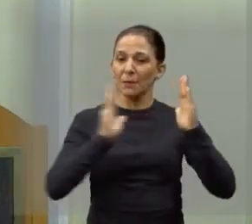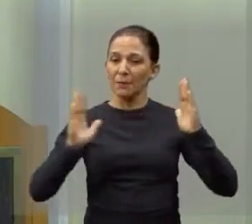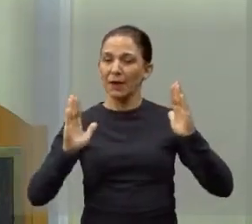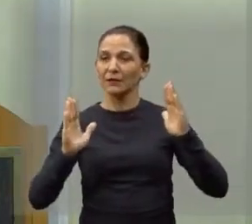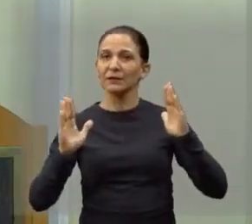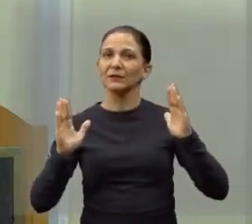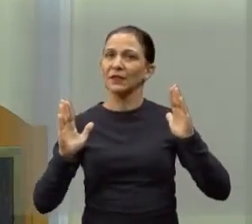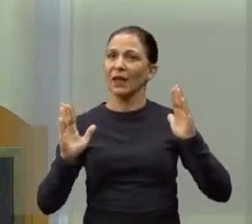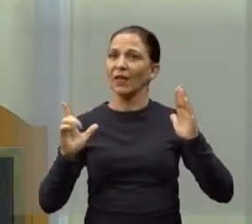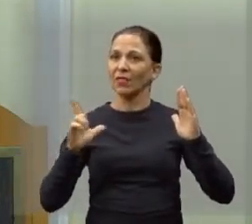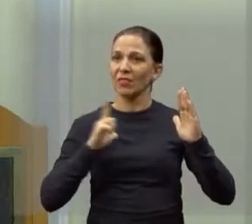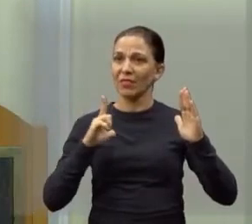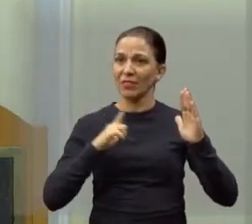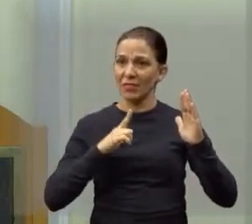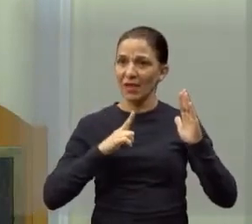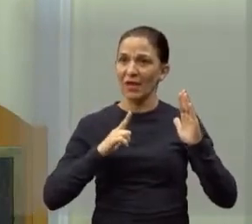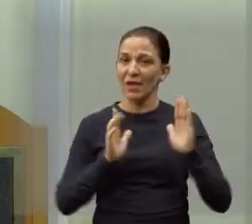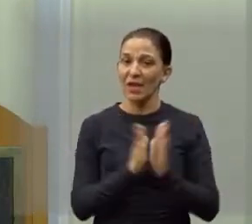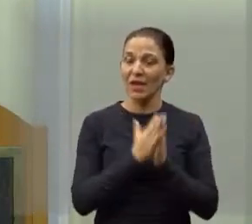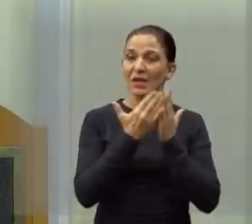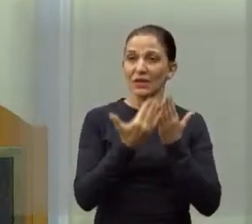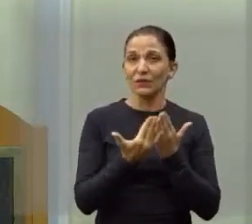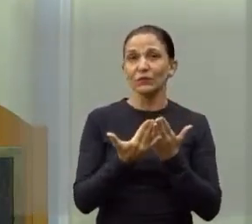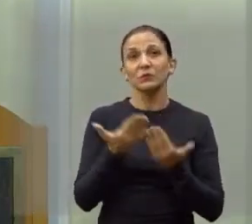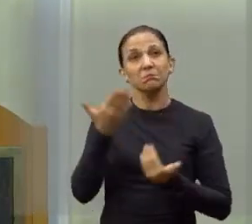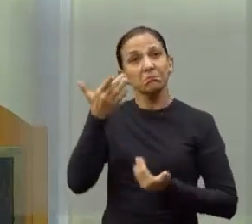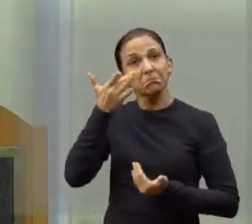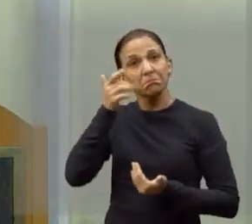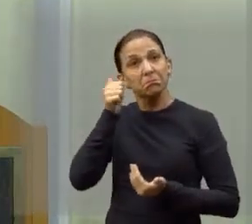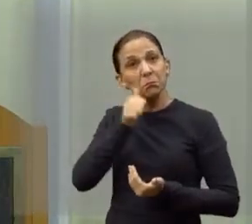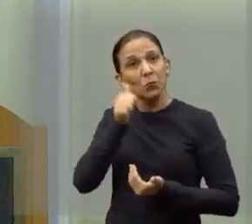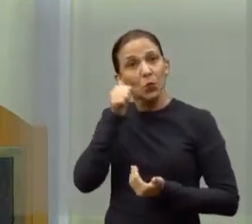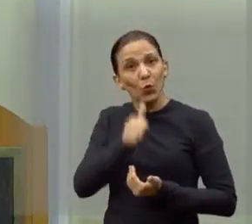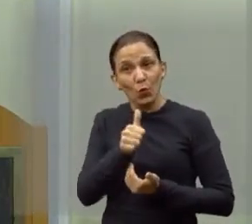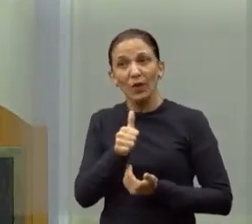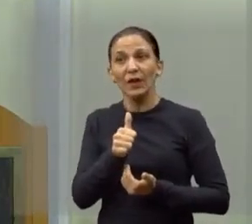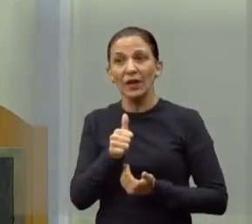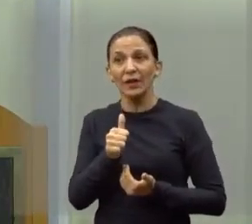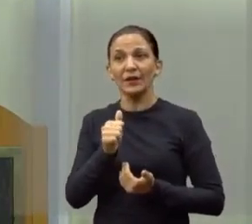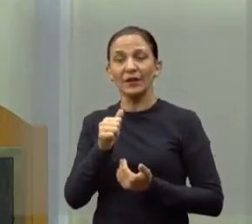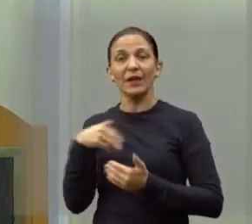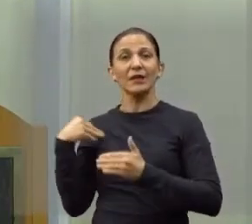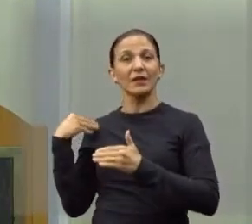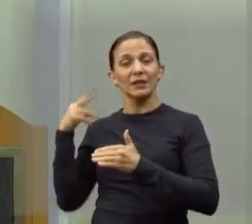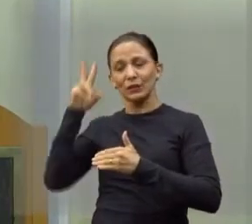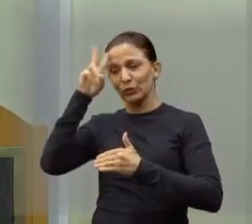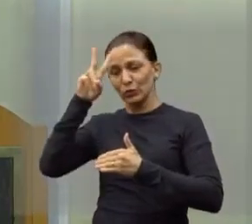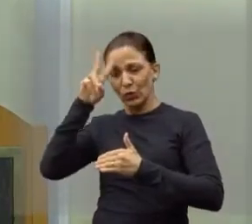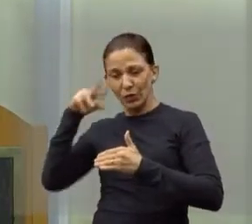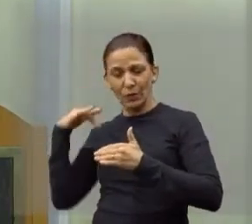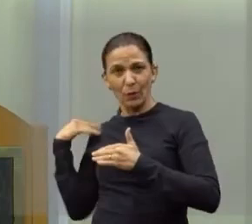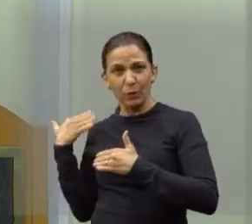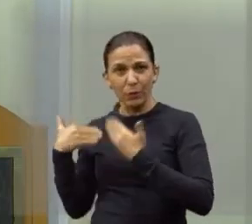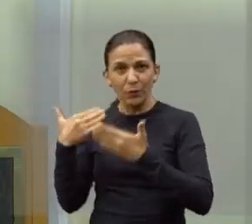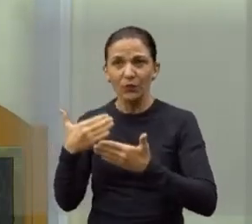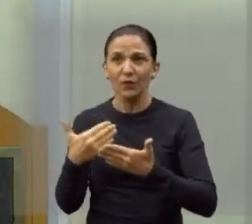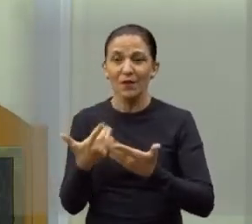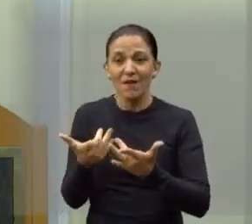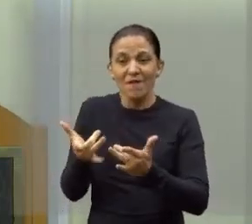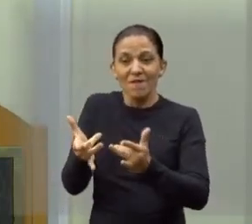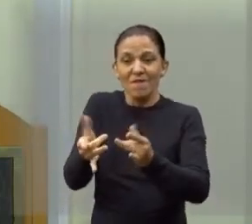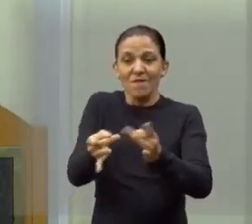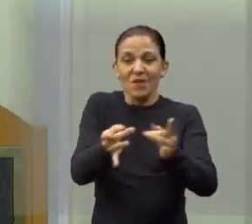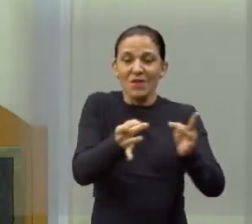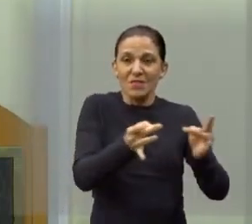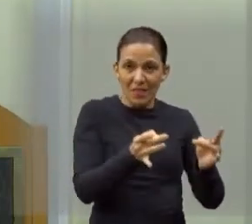muito valioso da livraria, e a Adriana, para sequenciar o legado da tia Marina, ao invés dela querer